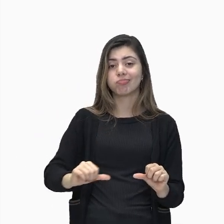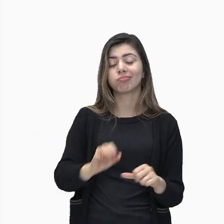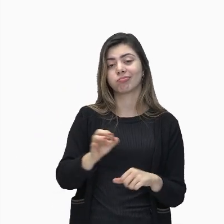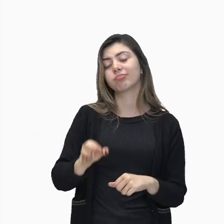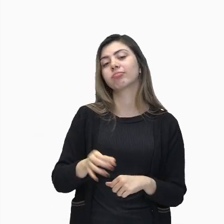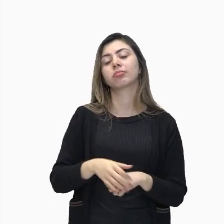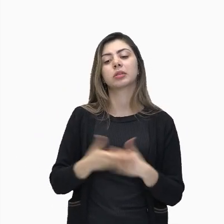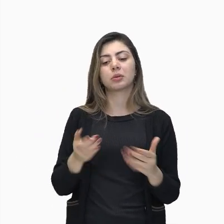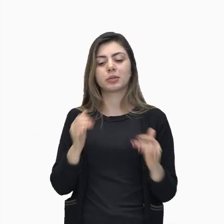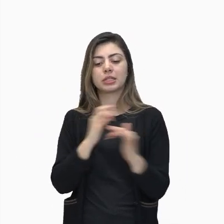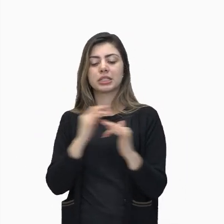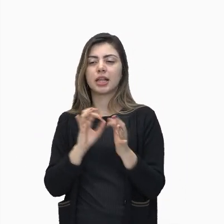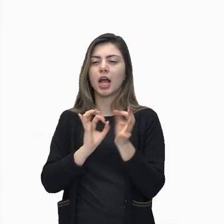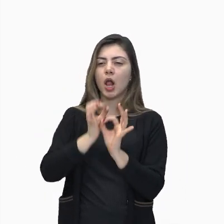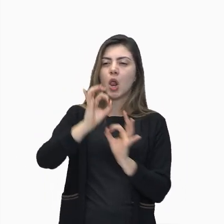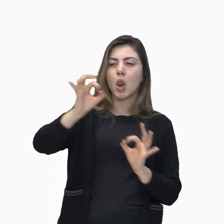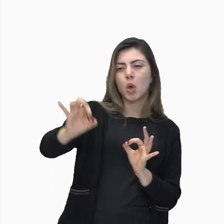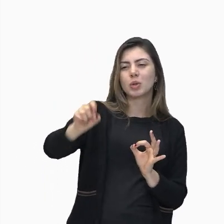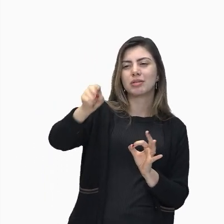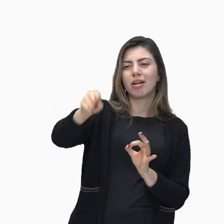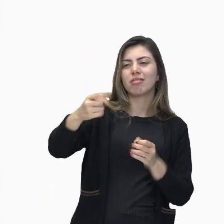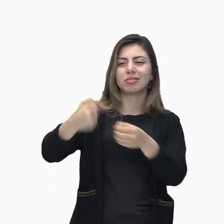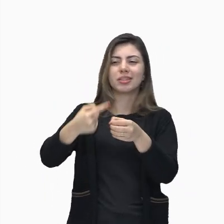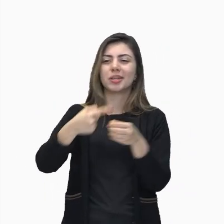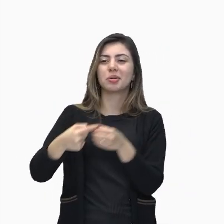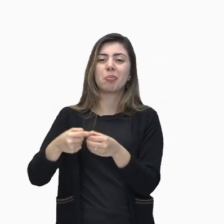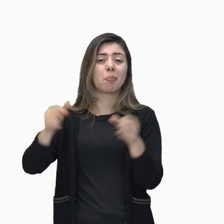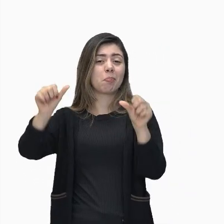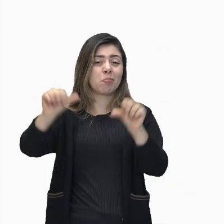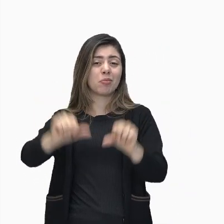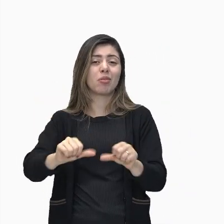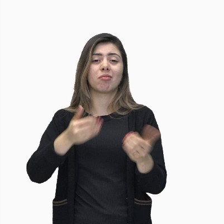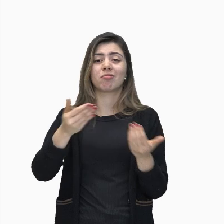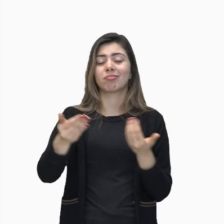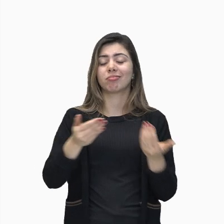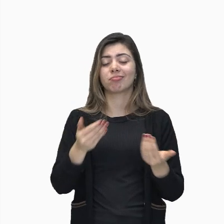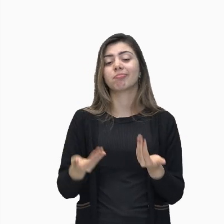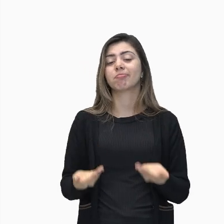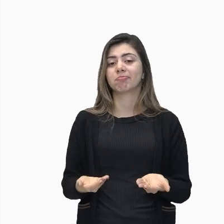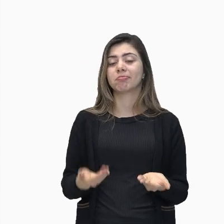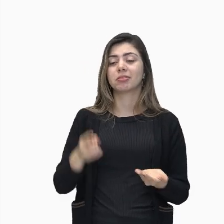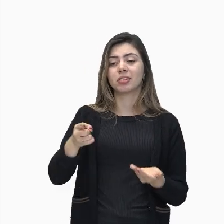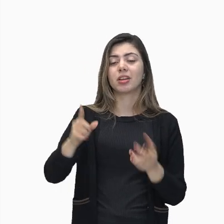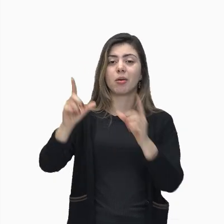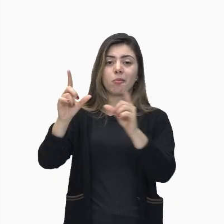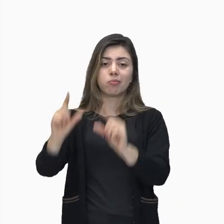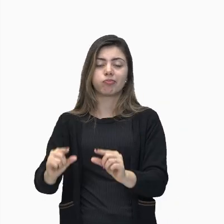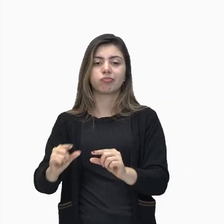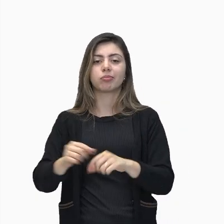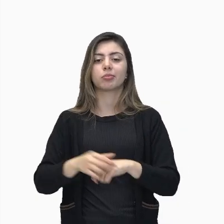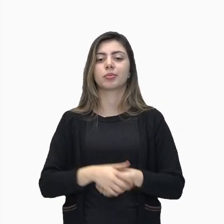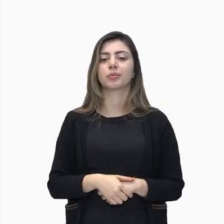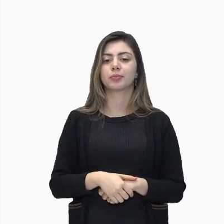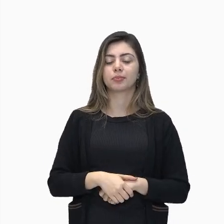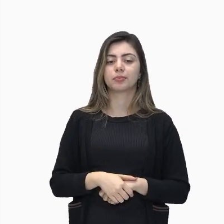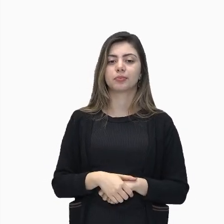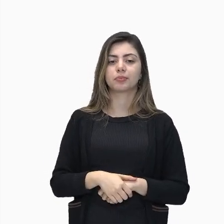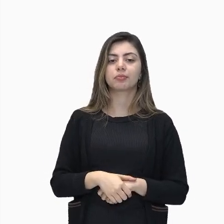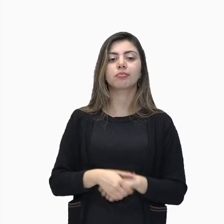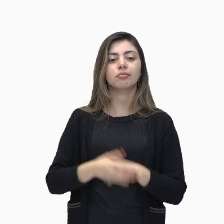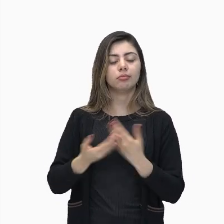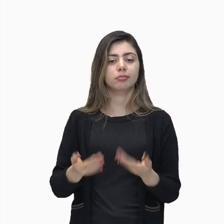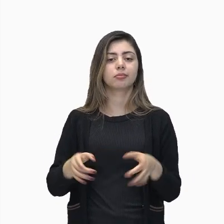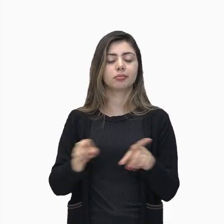desenvolvidos ou os mais desenvolvidos, e aí esses que são os menos desenvolvidos.